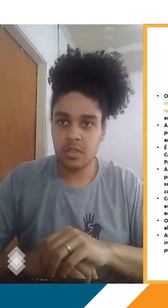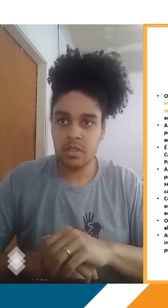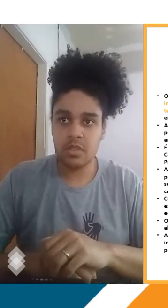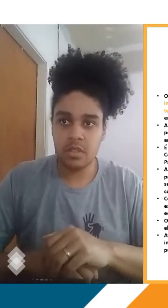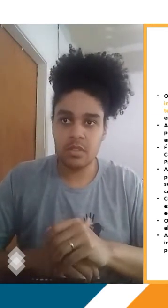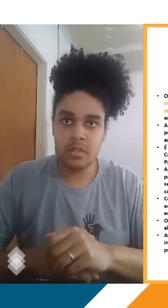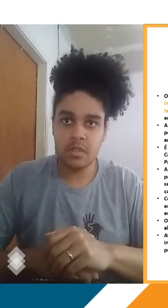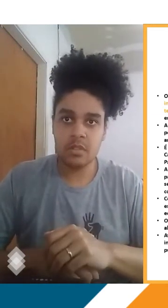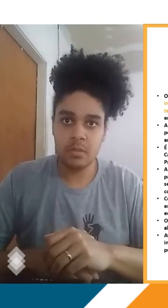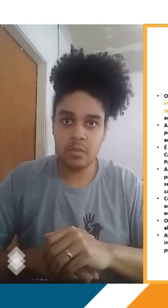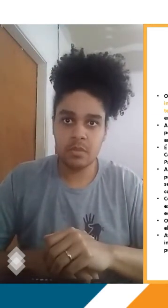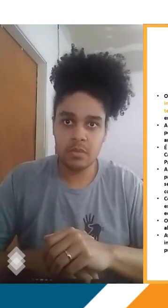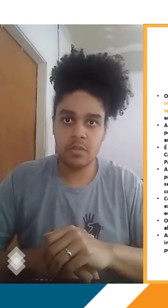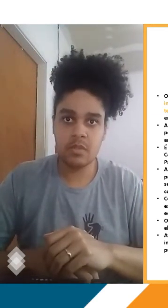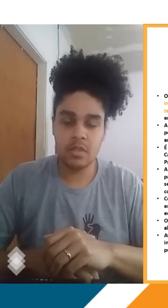Além disso,